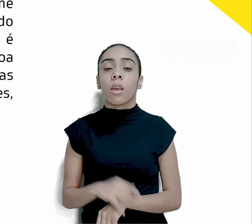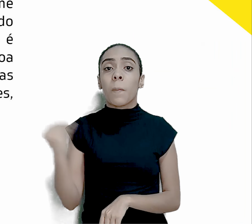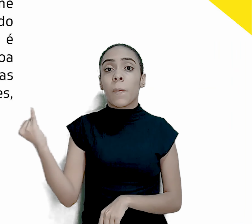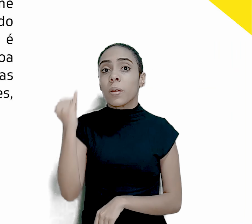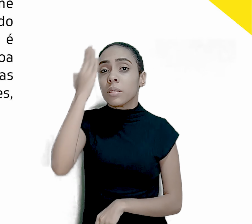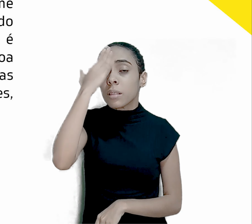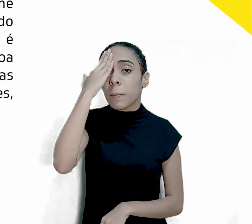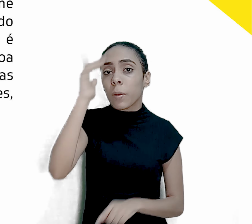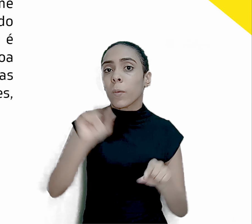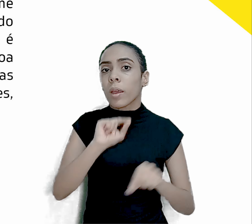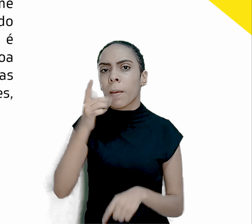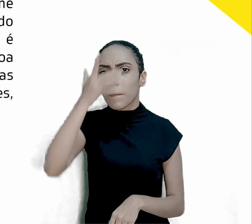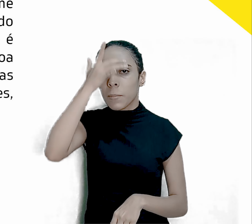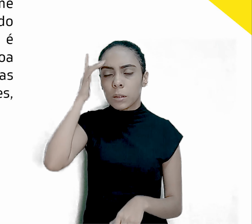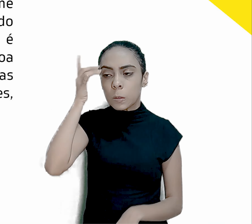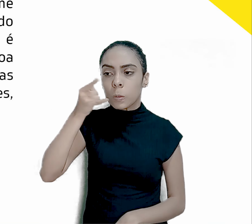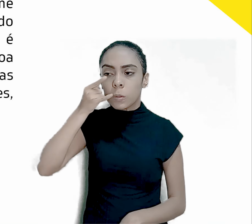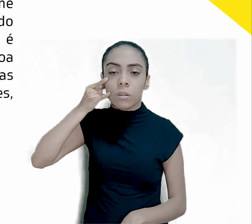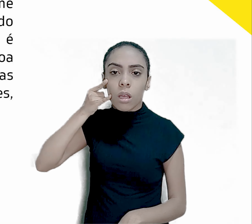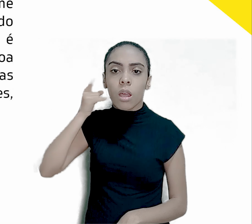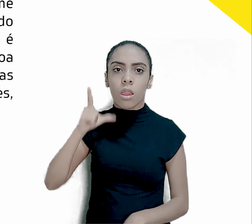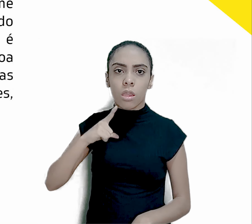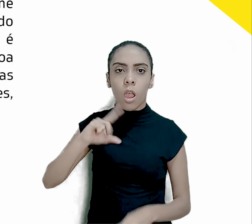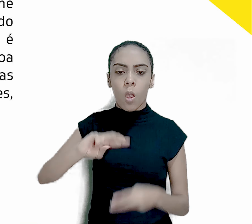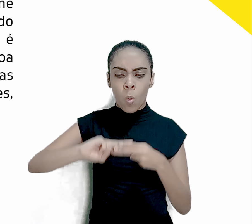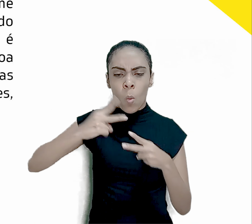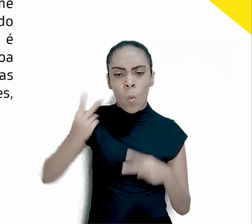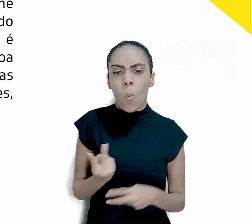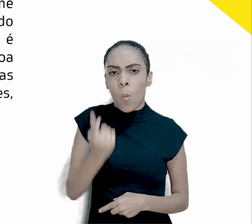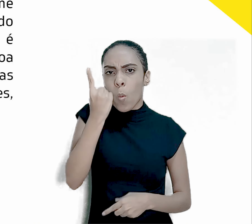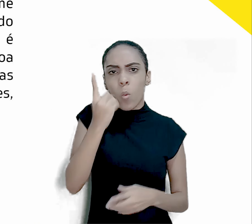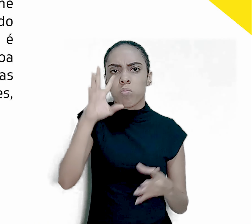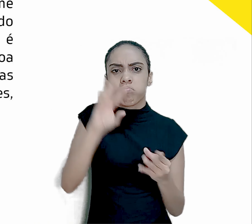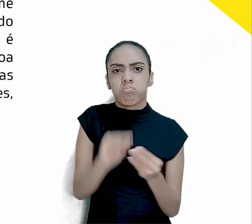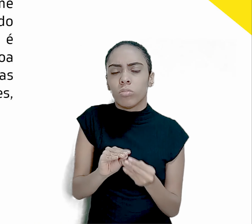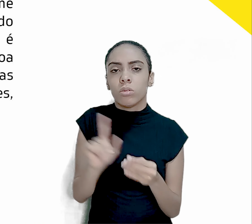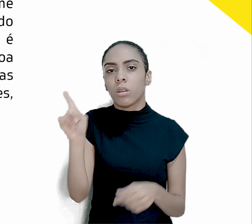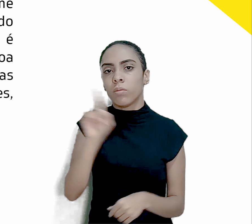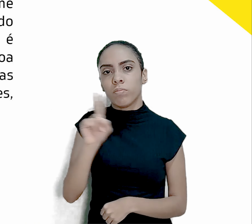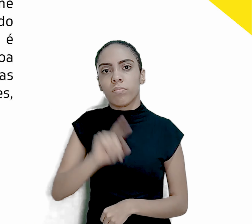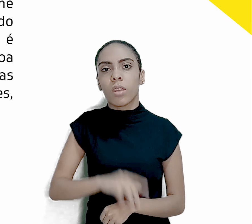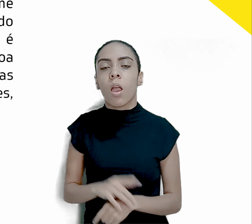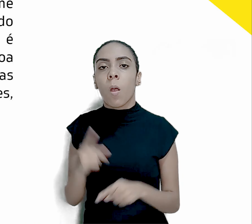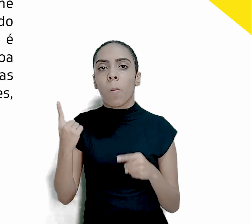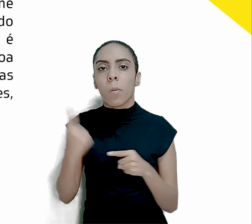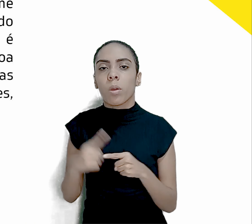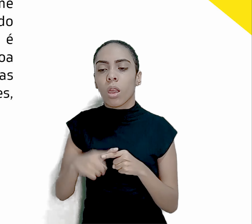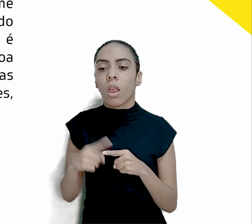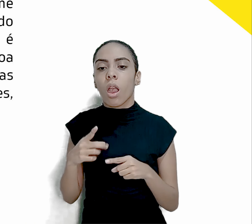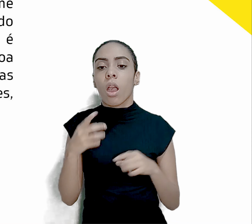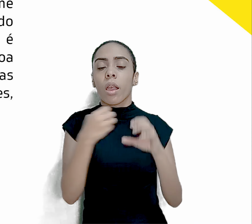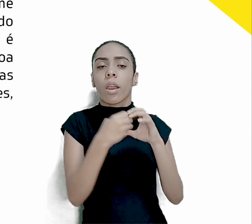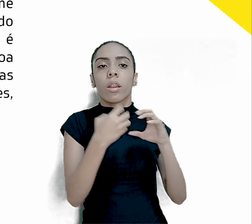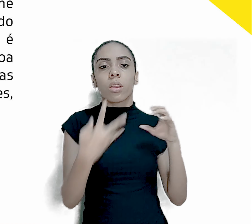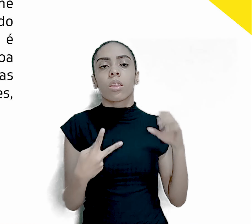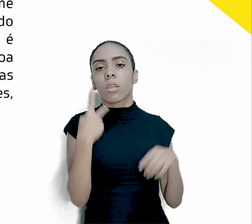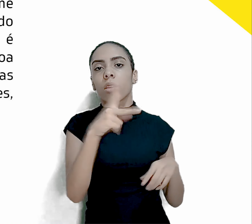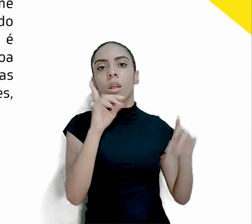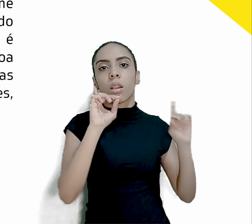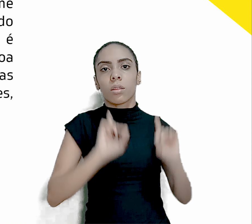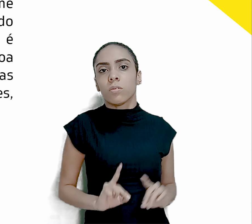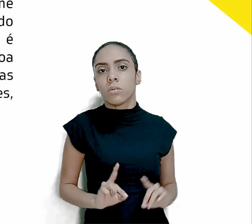pessoa com síndrome de Down não se resume apenas à alteração genética do cromossomo 21 Pois a deficiência é apenas